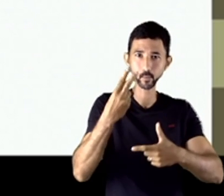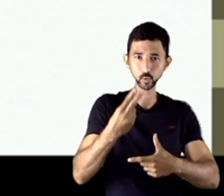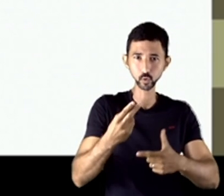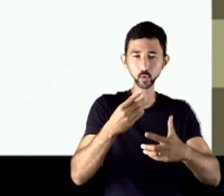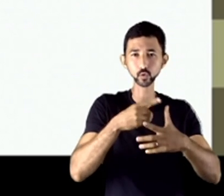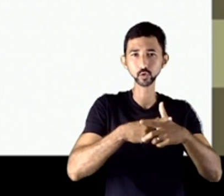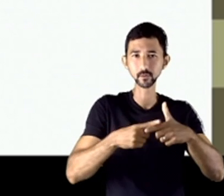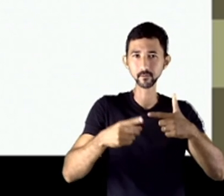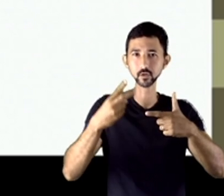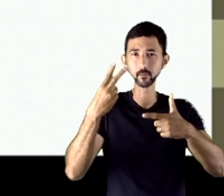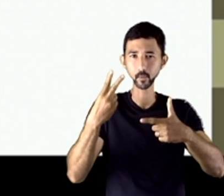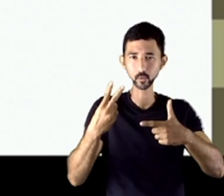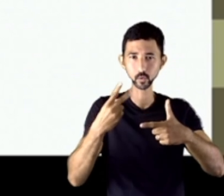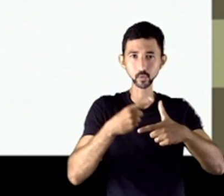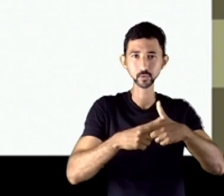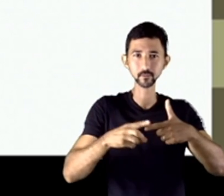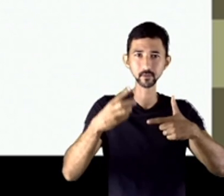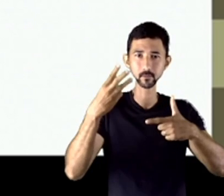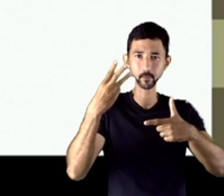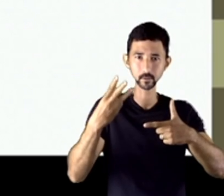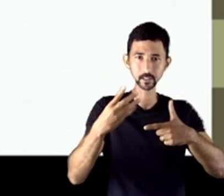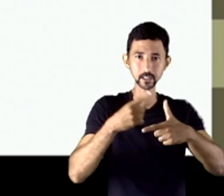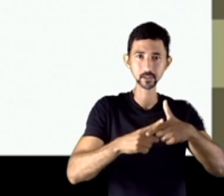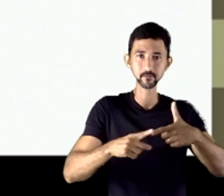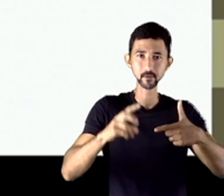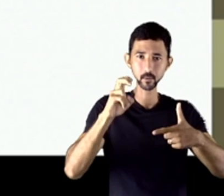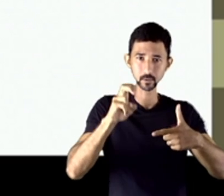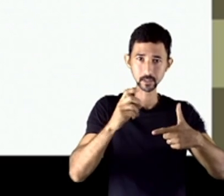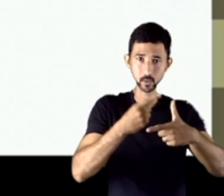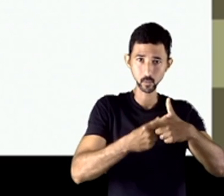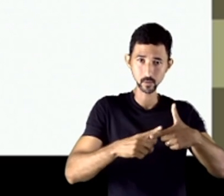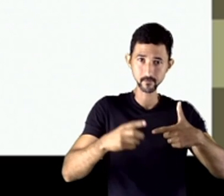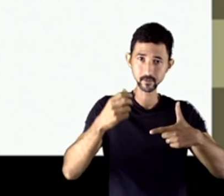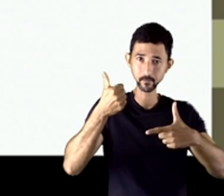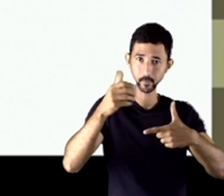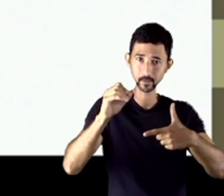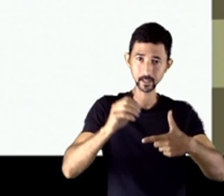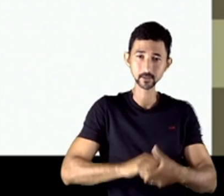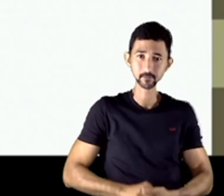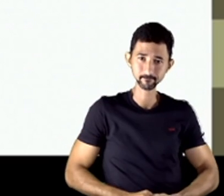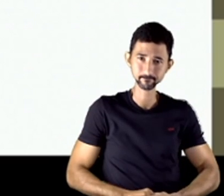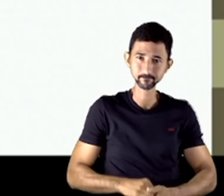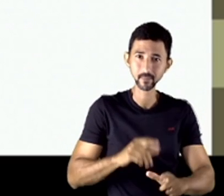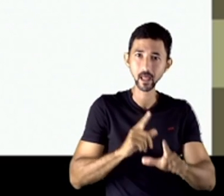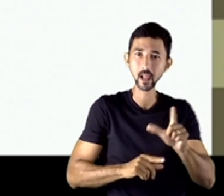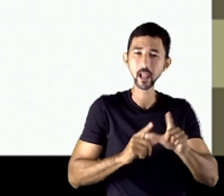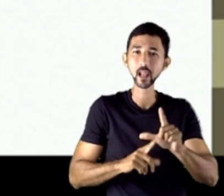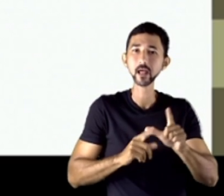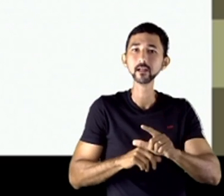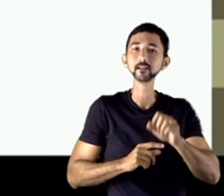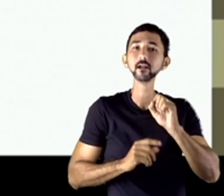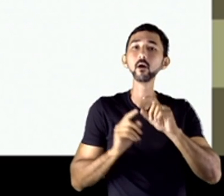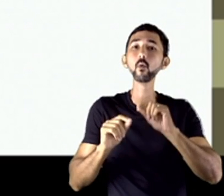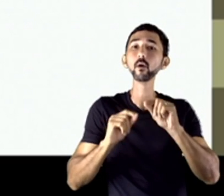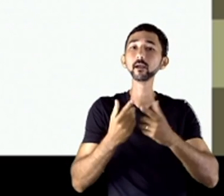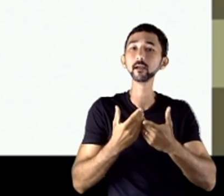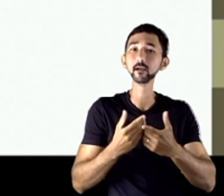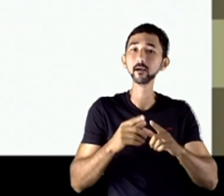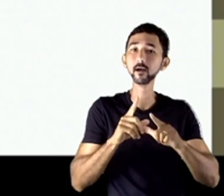por 3, por 5 ou por 10, tá? E aí a alternativa é a